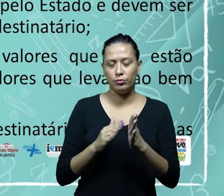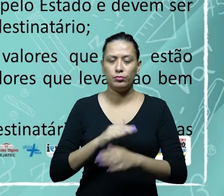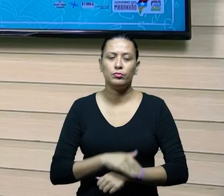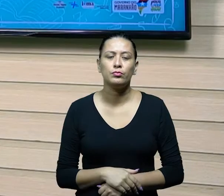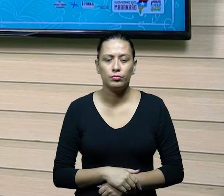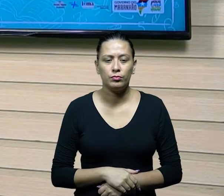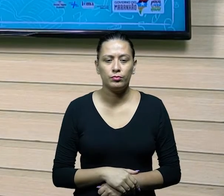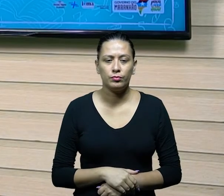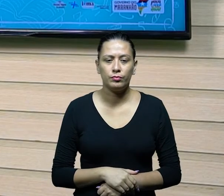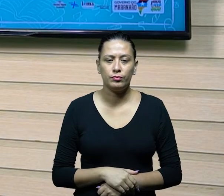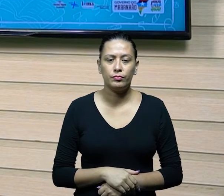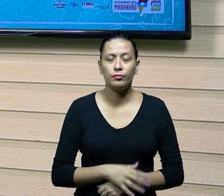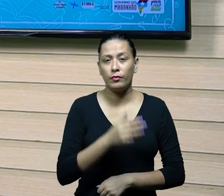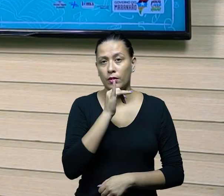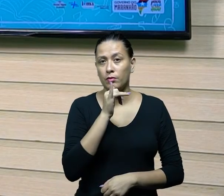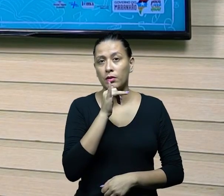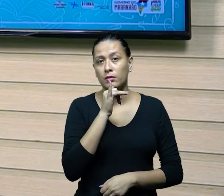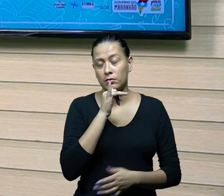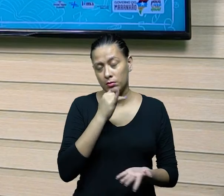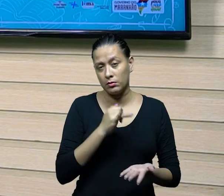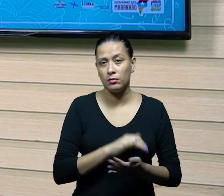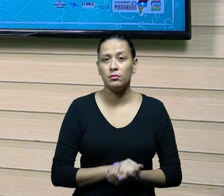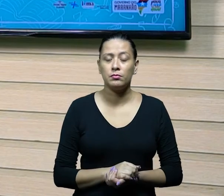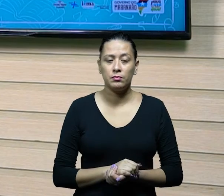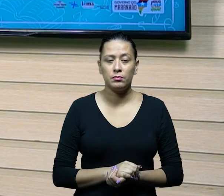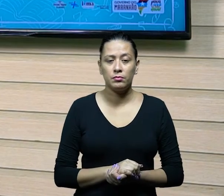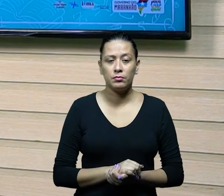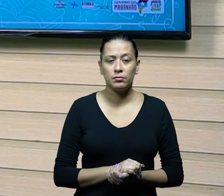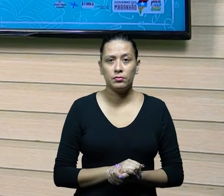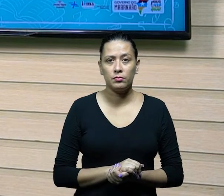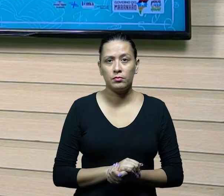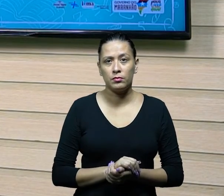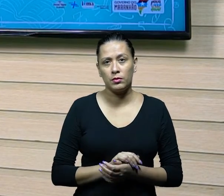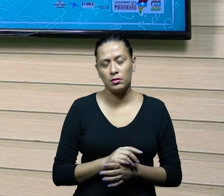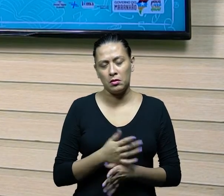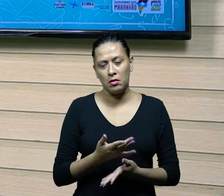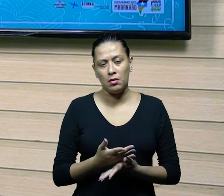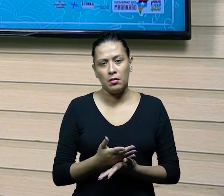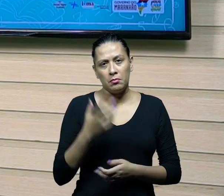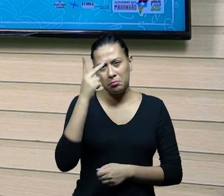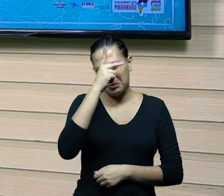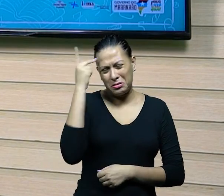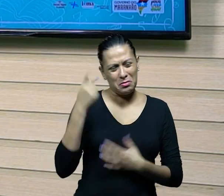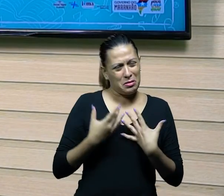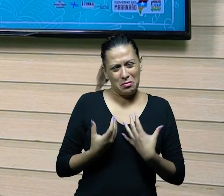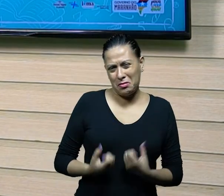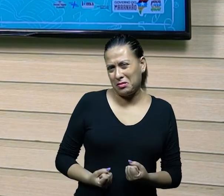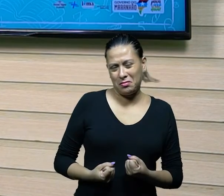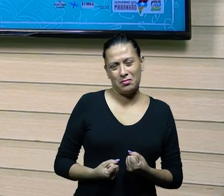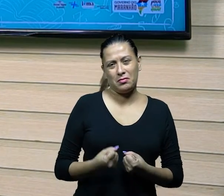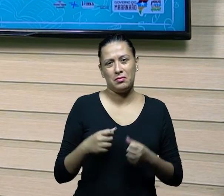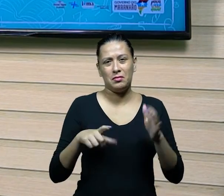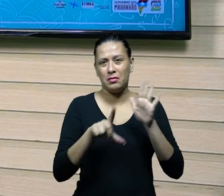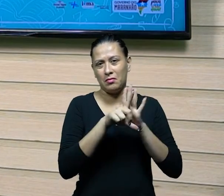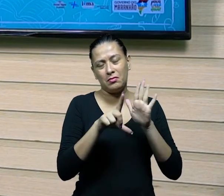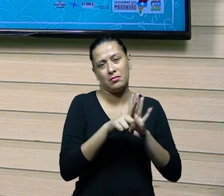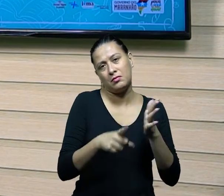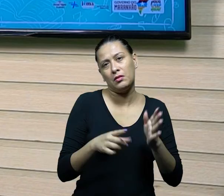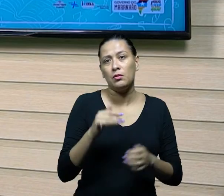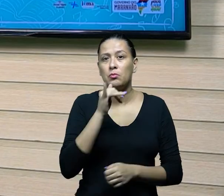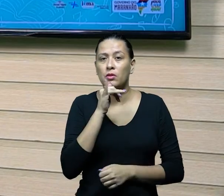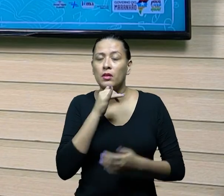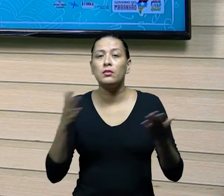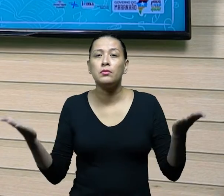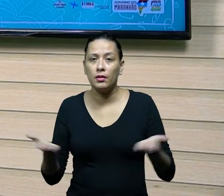bem comum Ou seja é um exemplo que a gente deu do indivíduo que não aceita norma é a lei que foi de fato foi e é